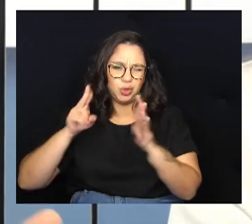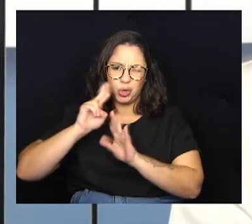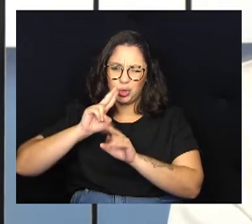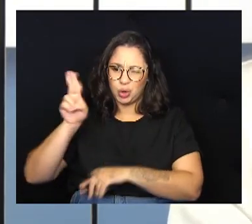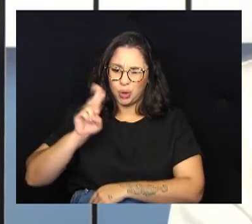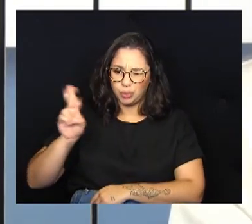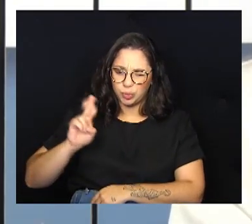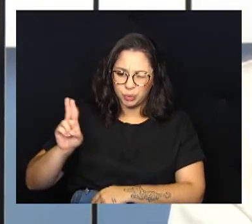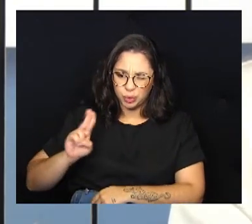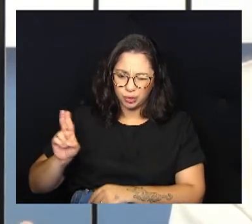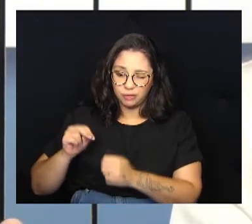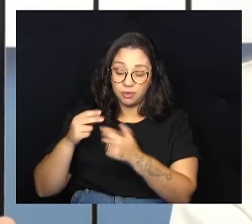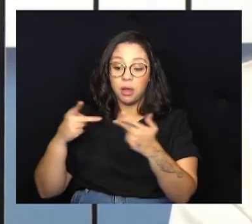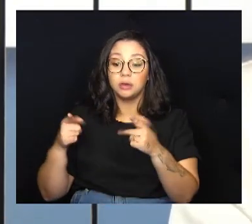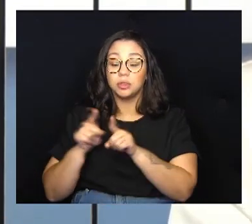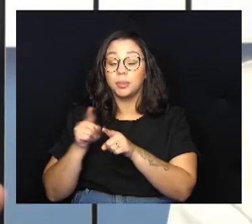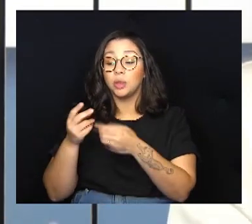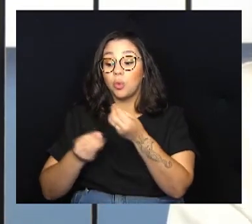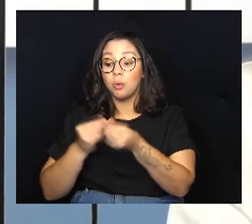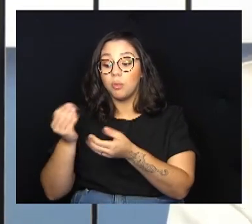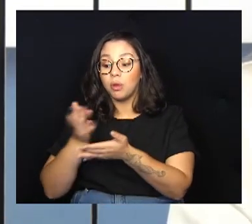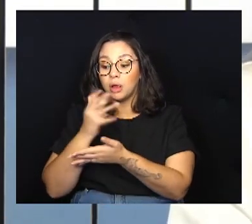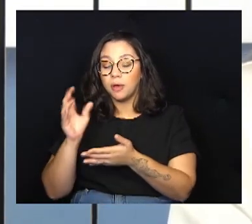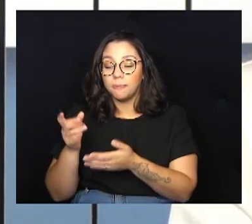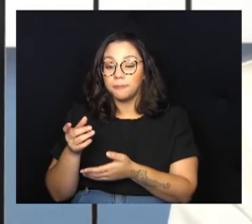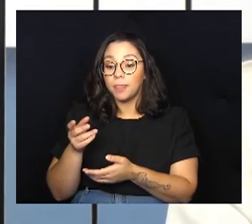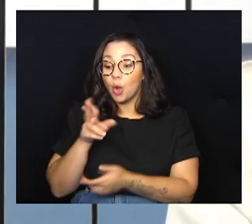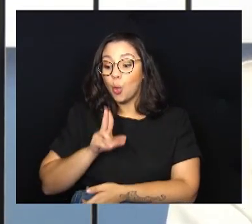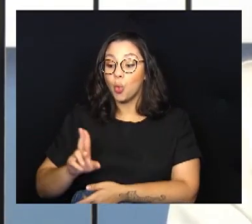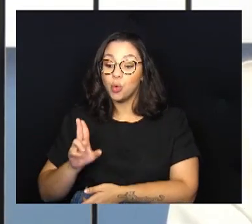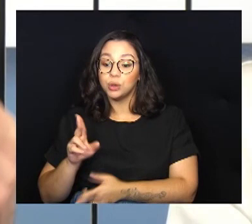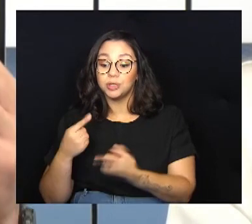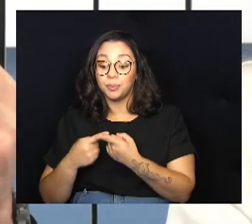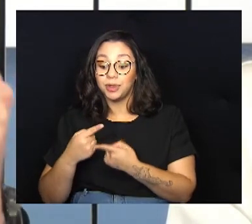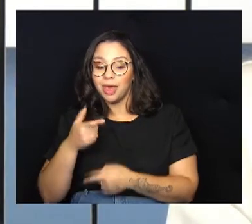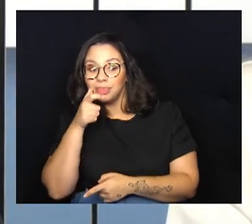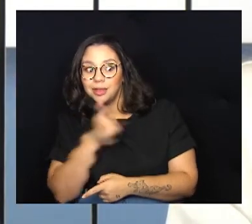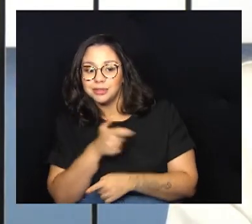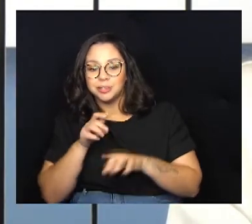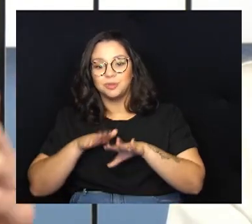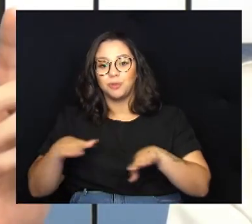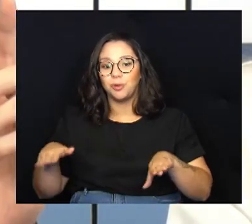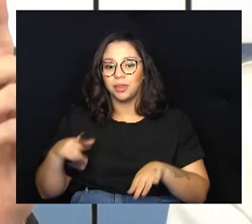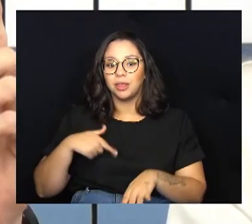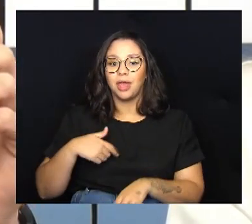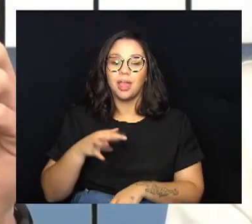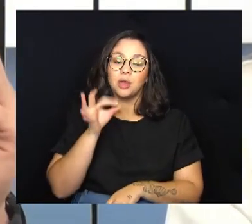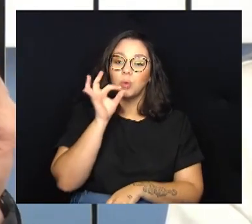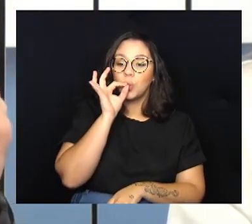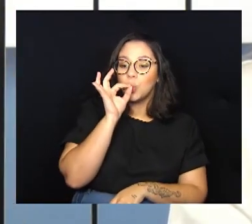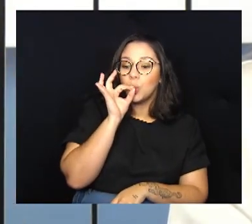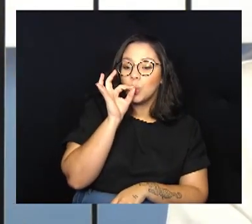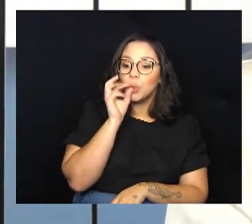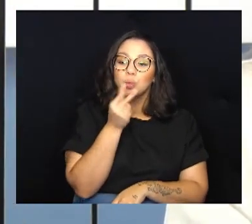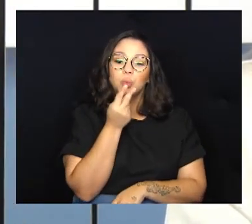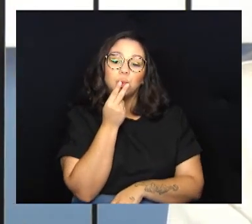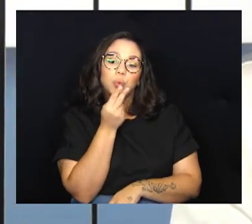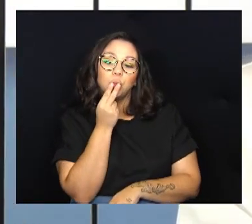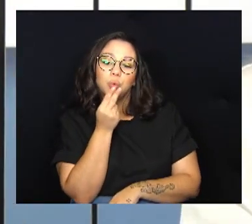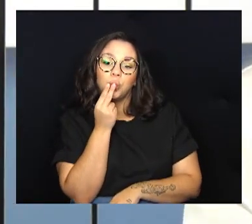inclusive. Acho que a grande preocupação é como essa maconha sintética torna-se atrativa ao público